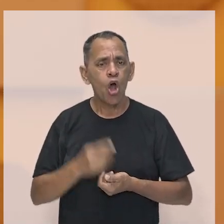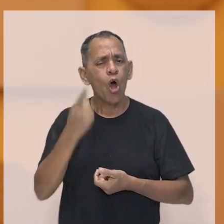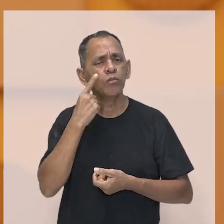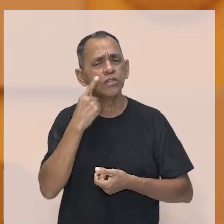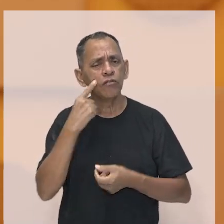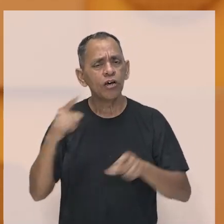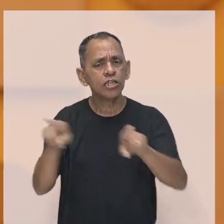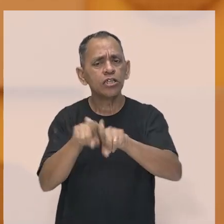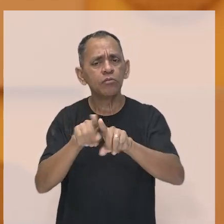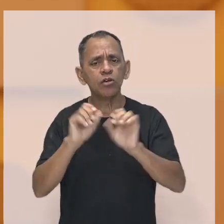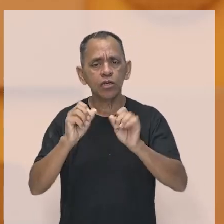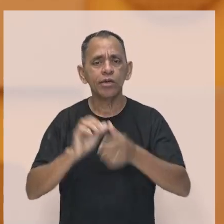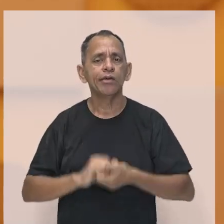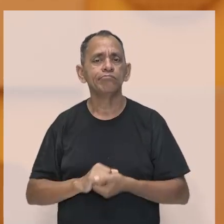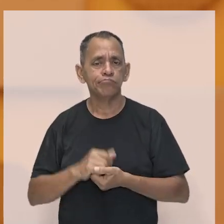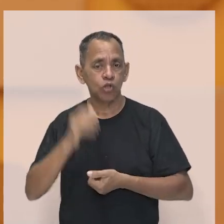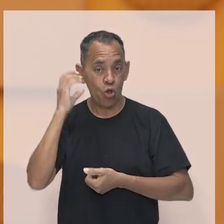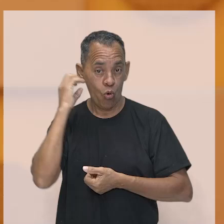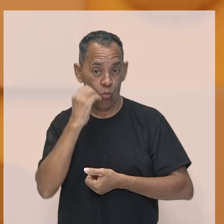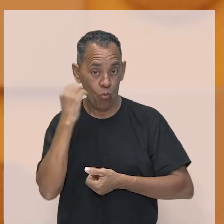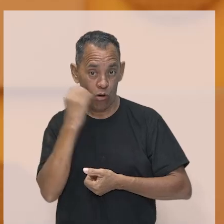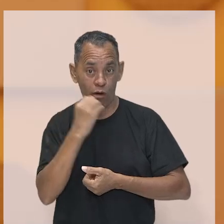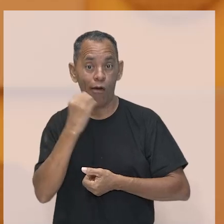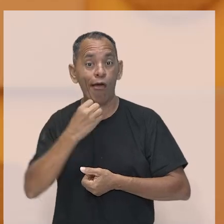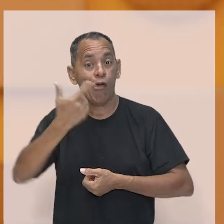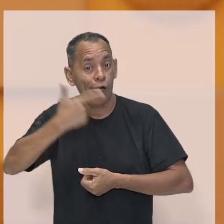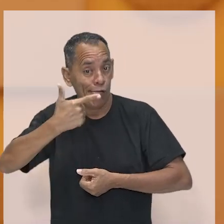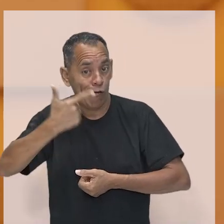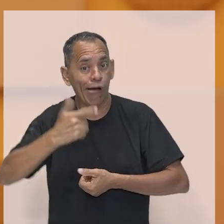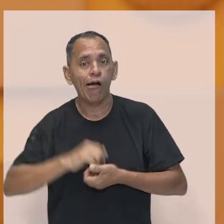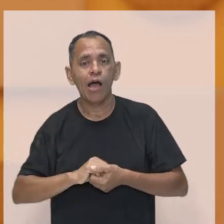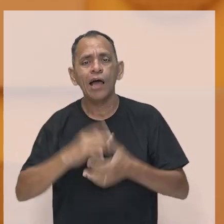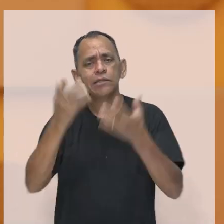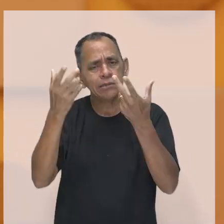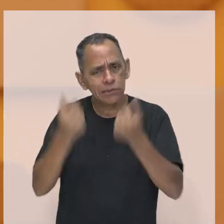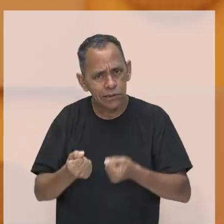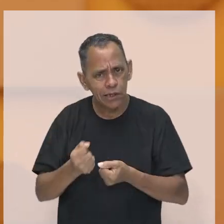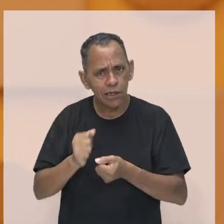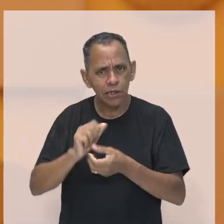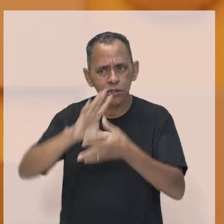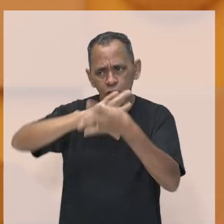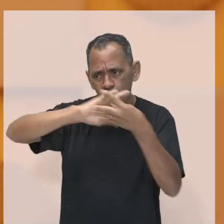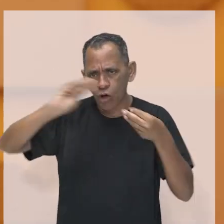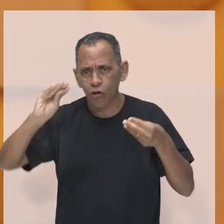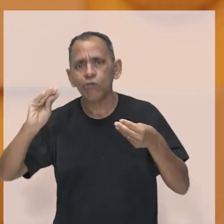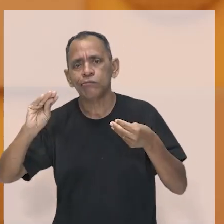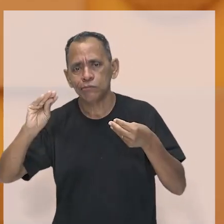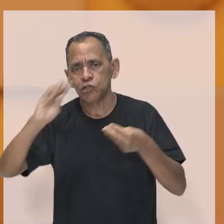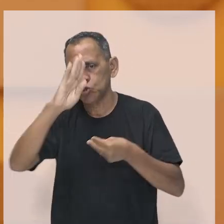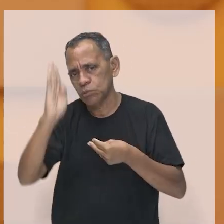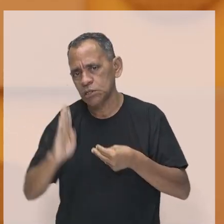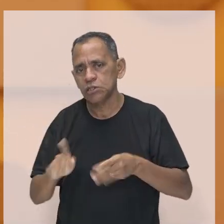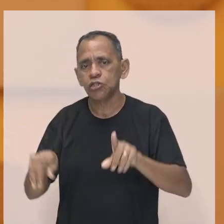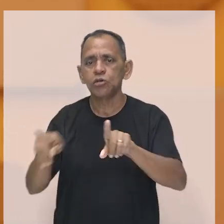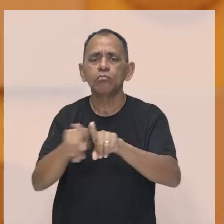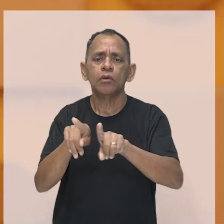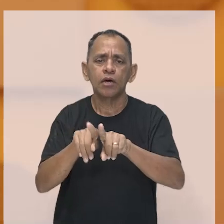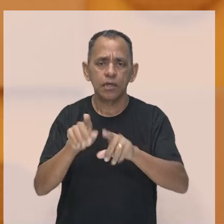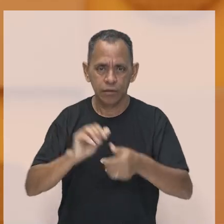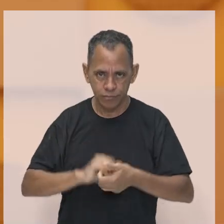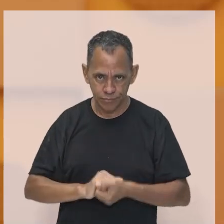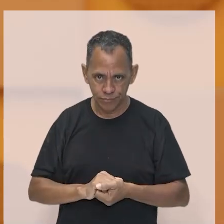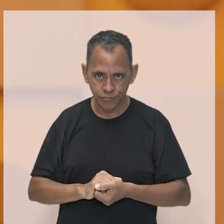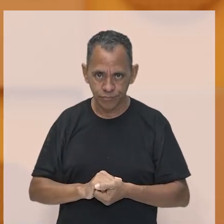Nesse contexto, vamos observar também que Dom Pedro ele aceita sair do território, mas ele vai com uma profunda tristeza, porque